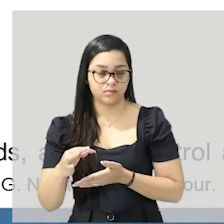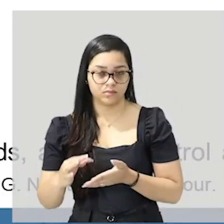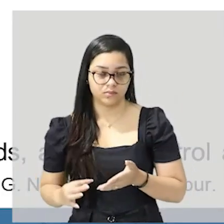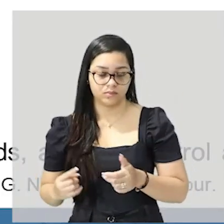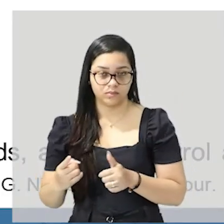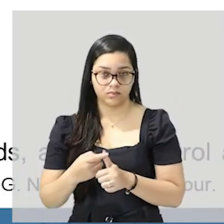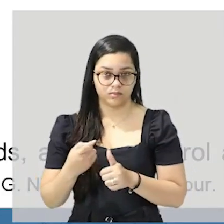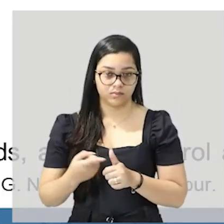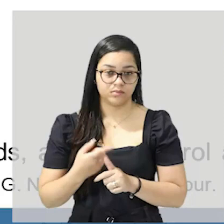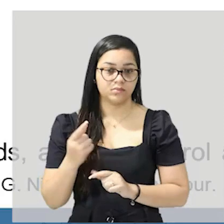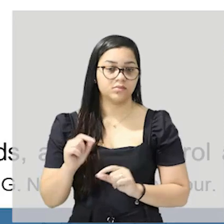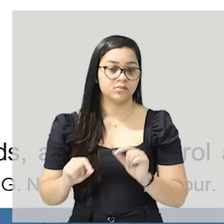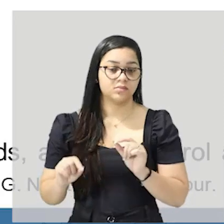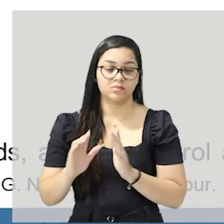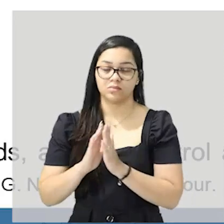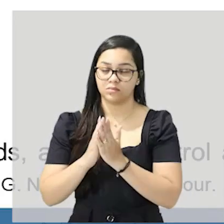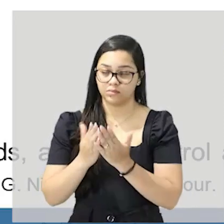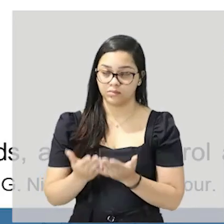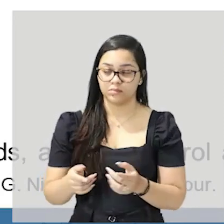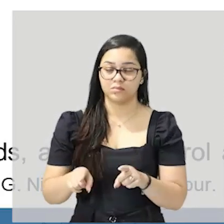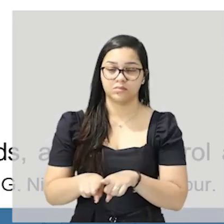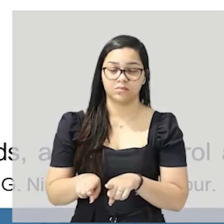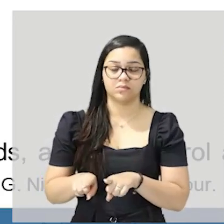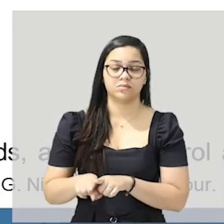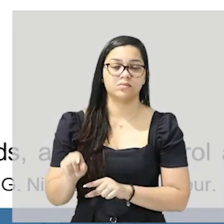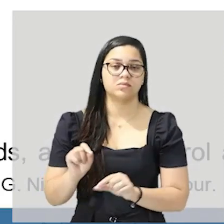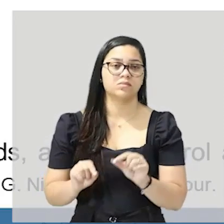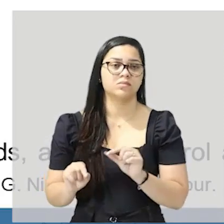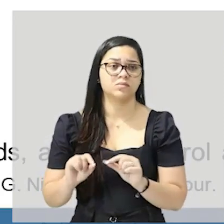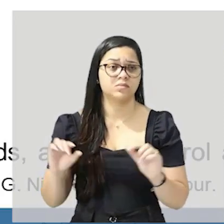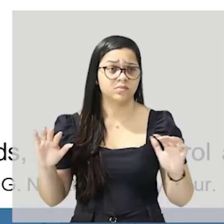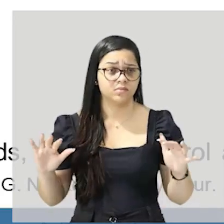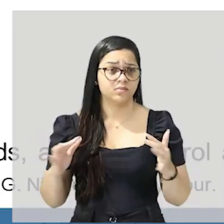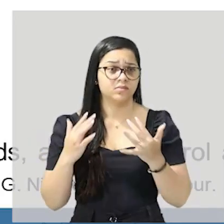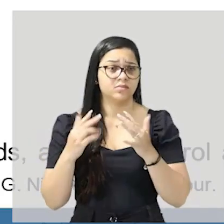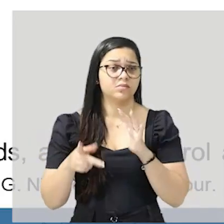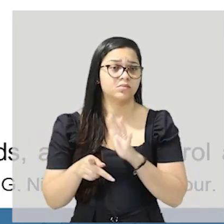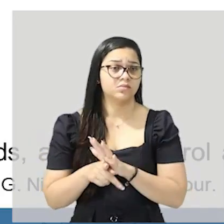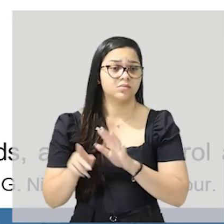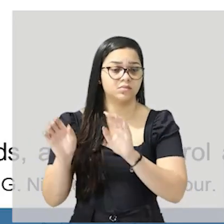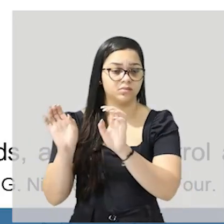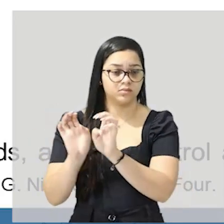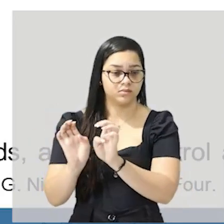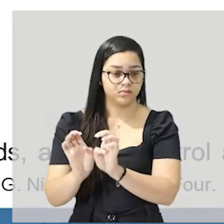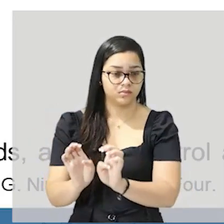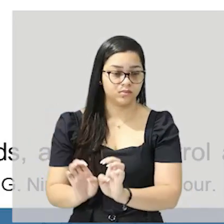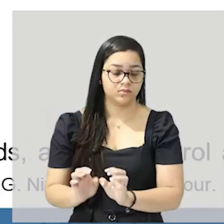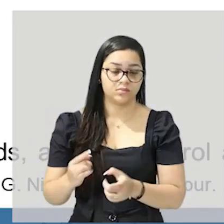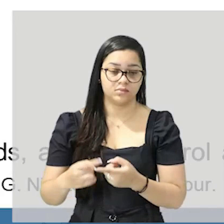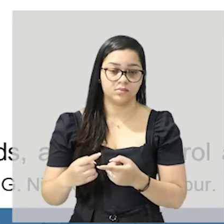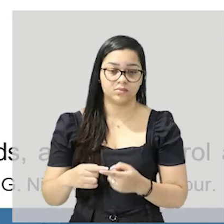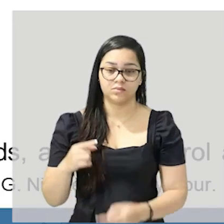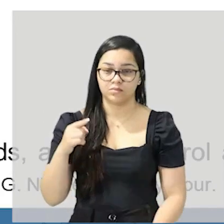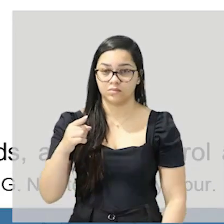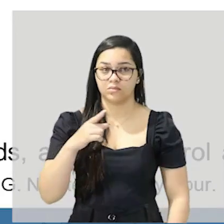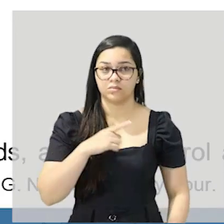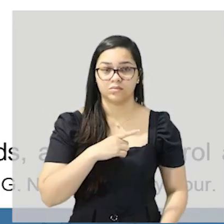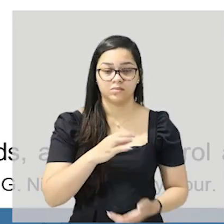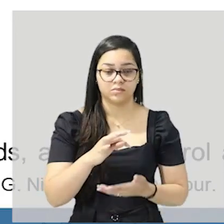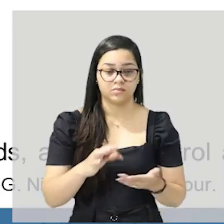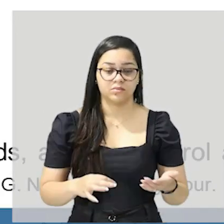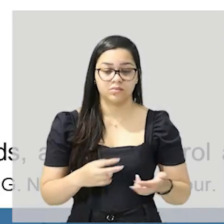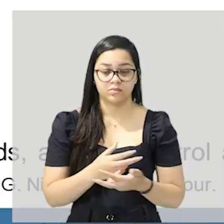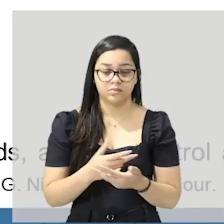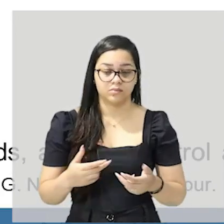chama, foi retirado do livro, uma coisa que te chama a atenção em termos de estrutura é que o que você tem nesse texto são